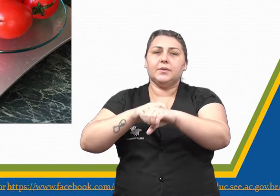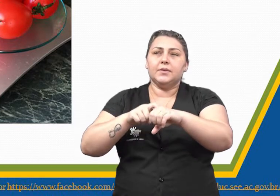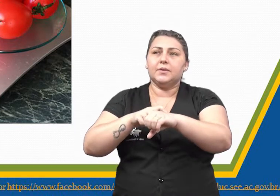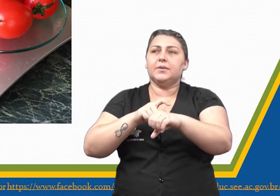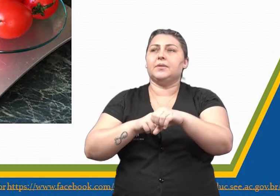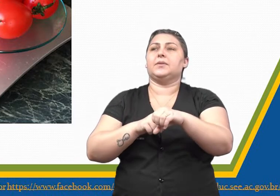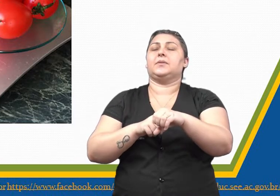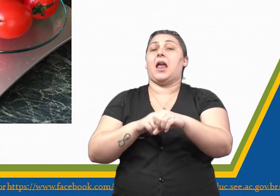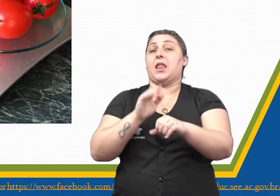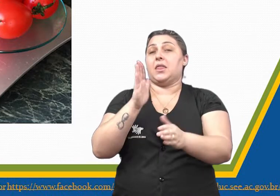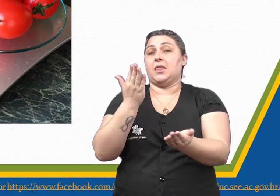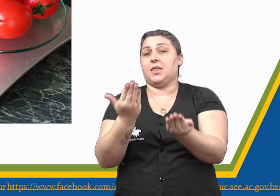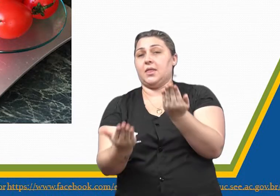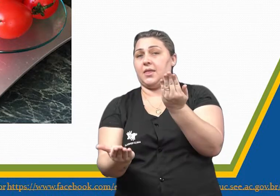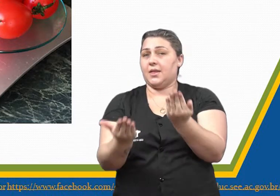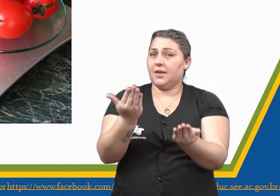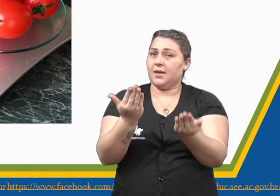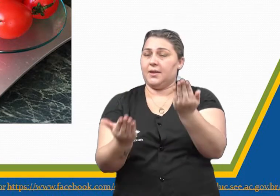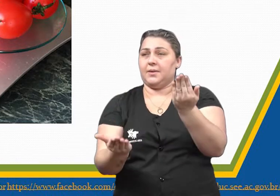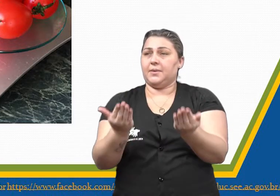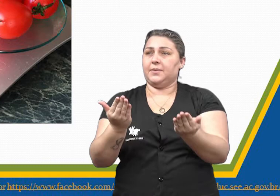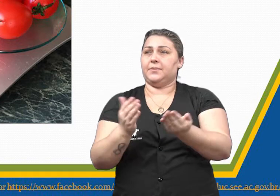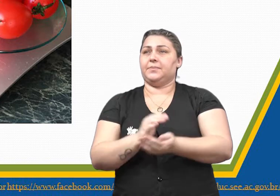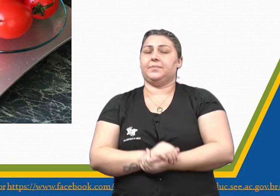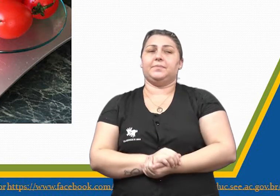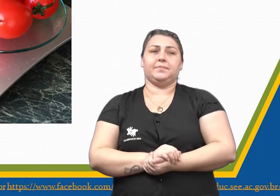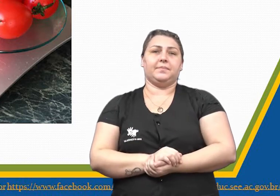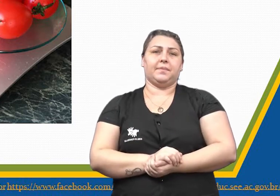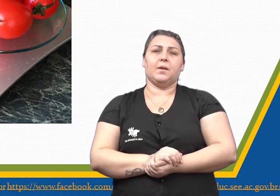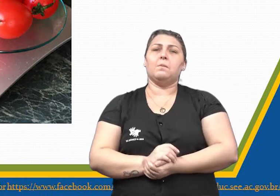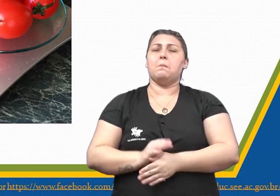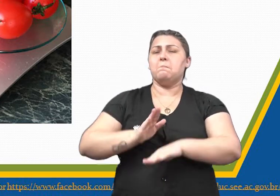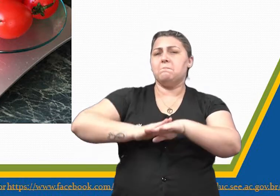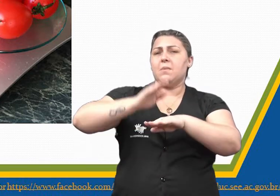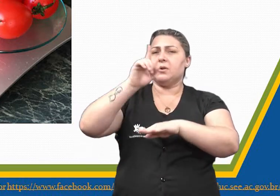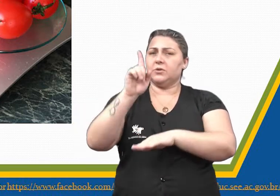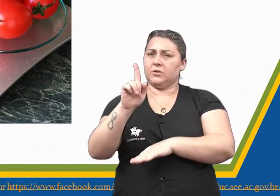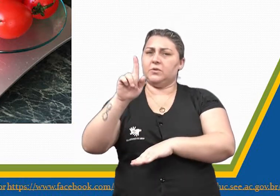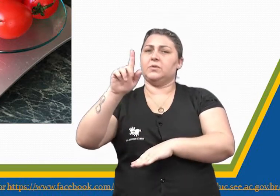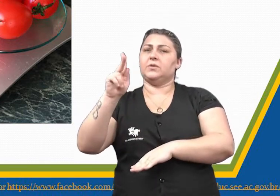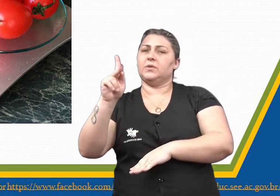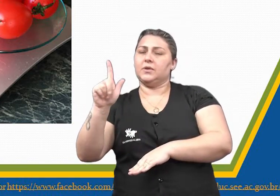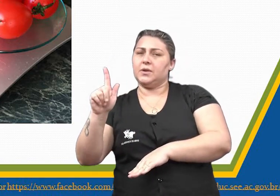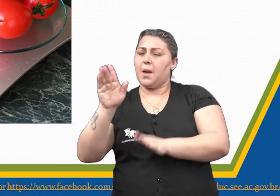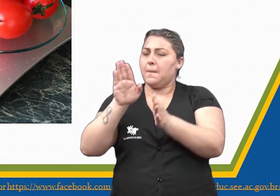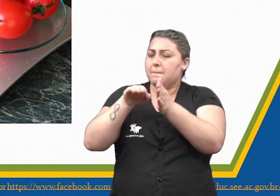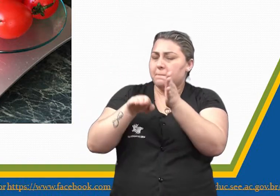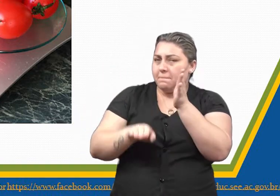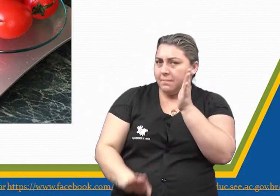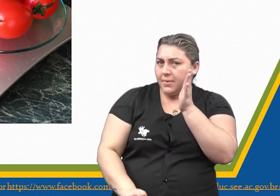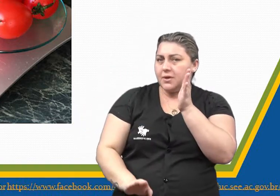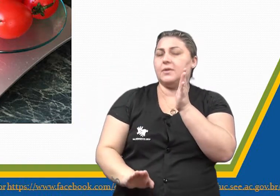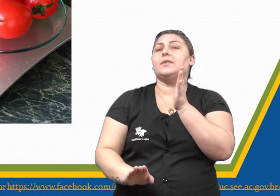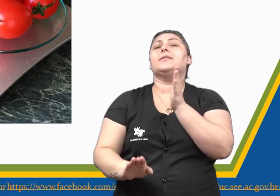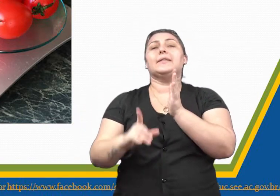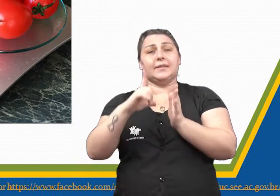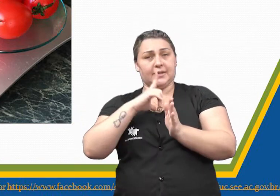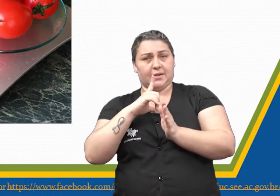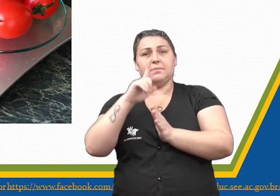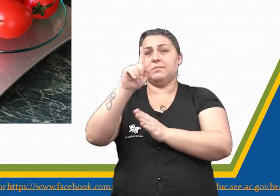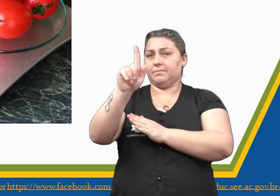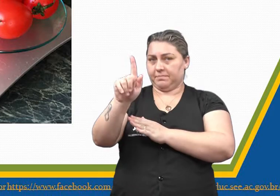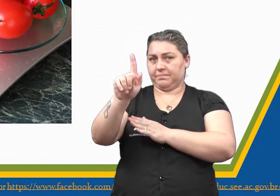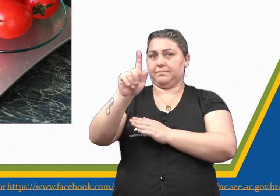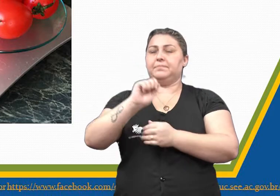por grama, dependendo da quantidade que nós queremos, né? Ou mais de 1 quilo ou menos. E quando é menor que 1 quilo, nós temos a